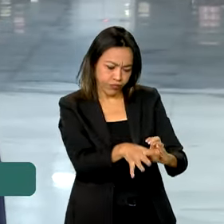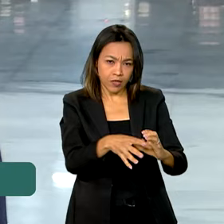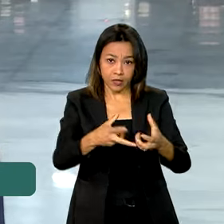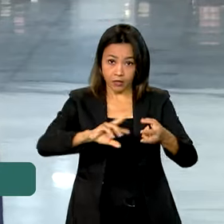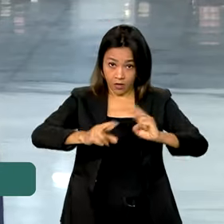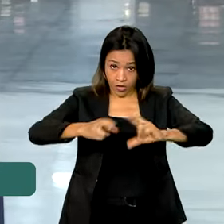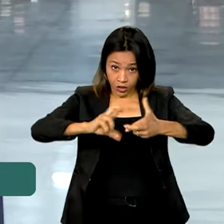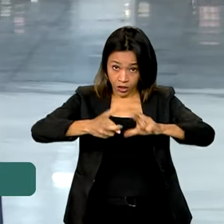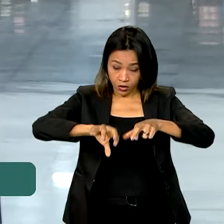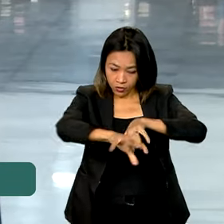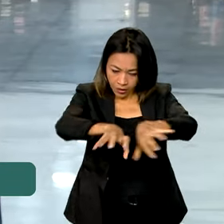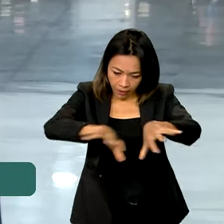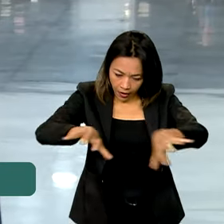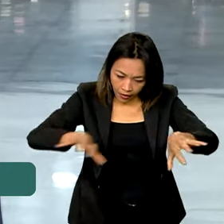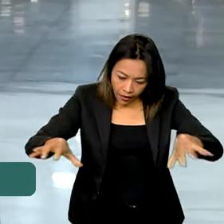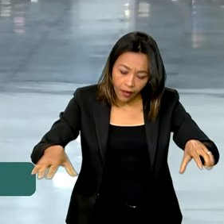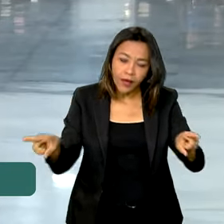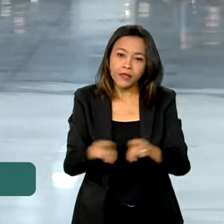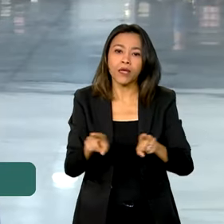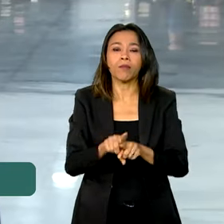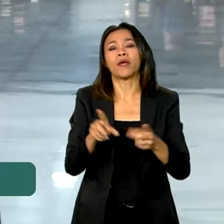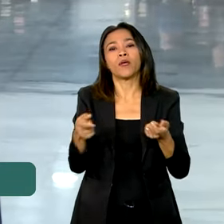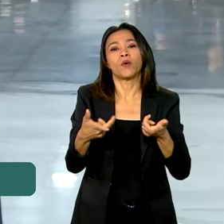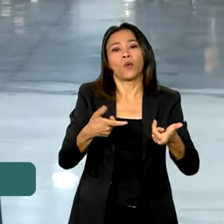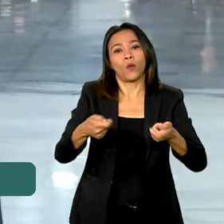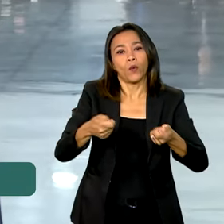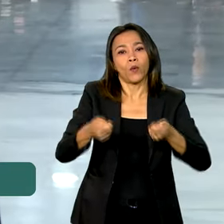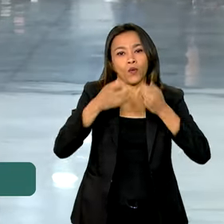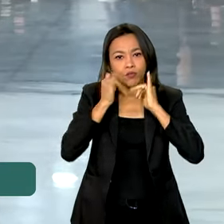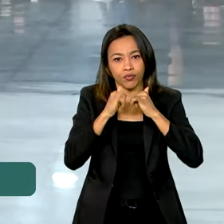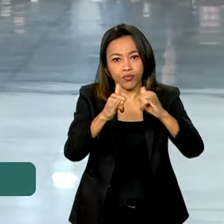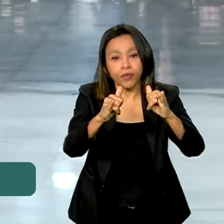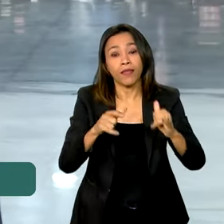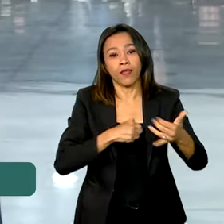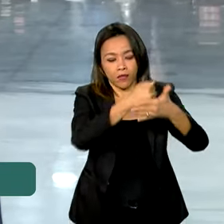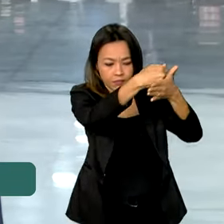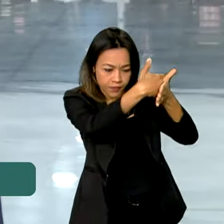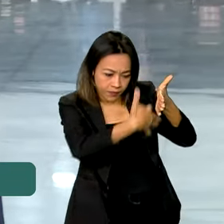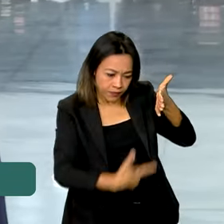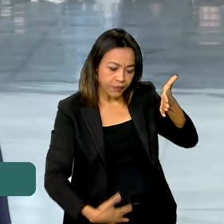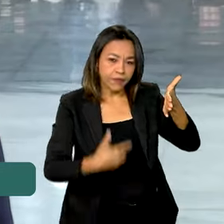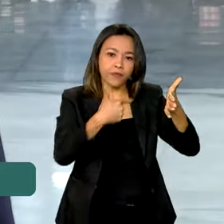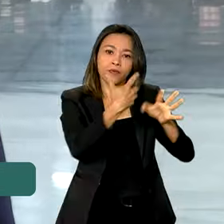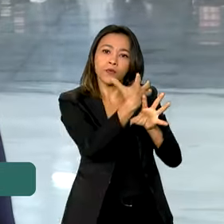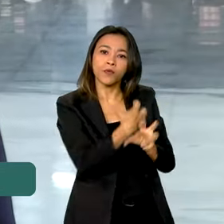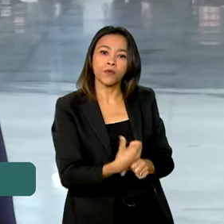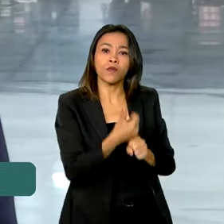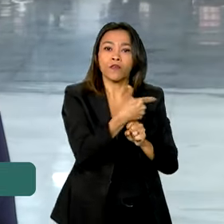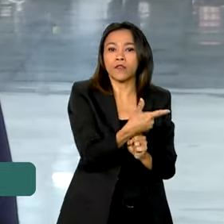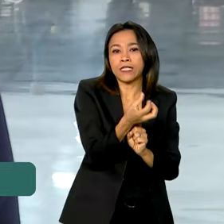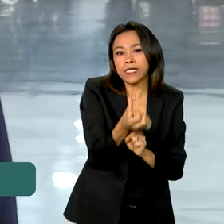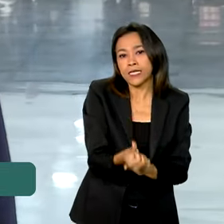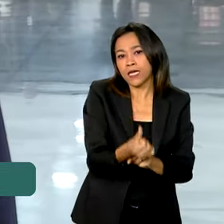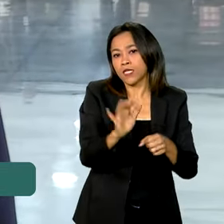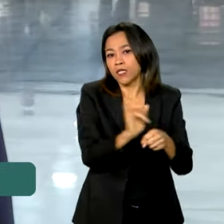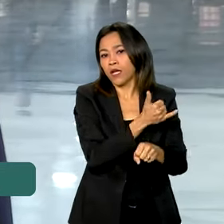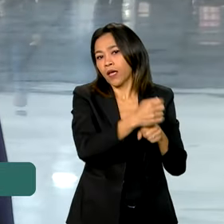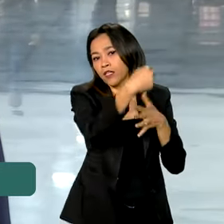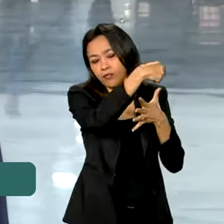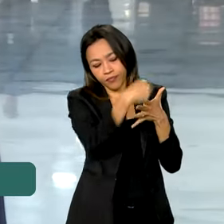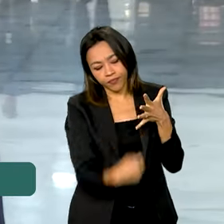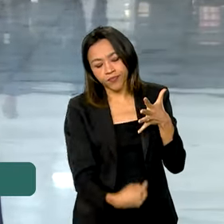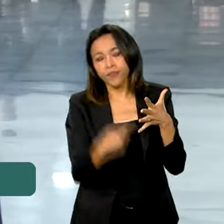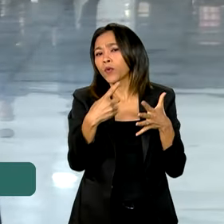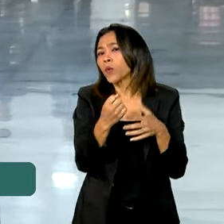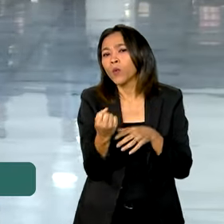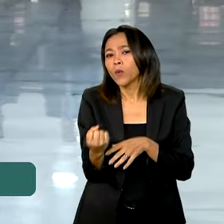e eficiência energética. O pacto estabelece 26 medidas voltadas às práticas sustentáveis, entre elas